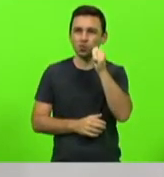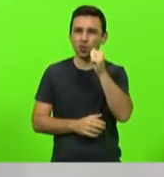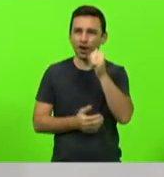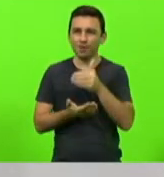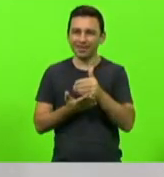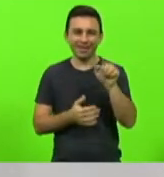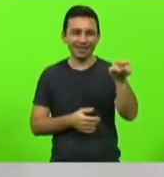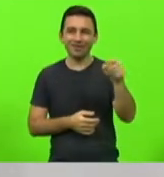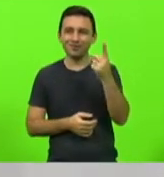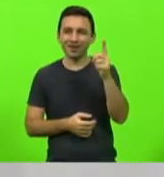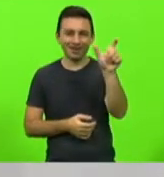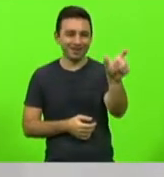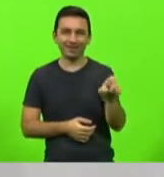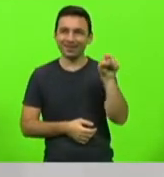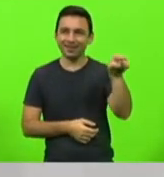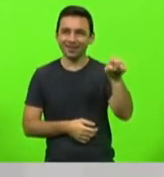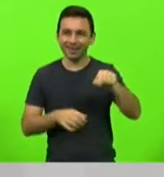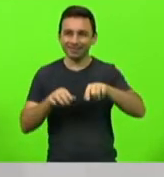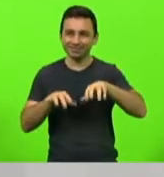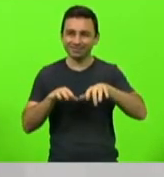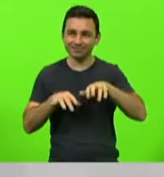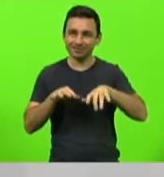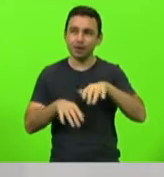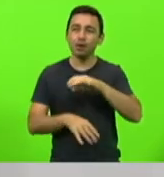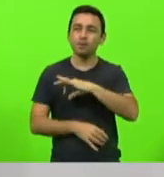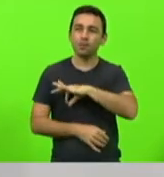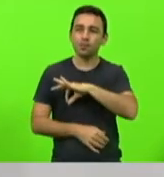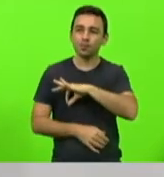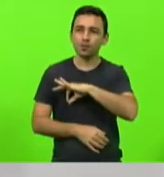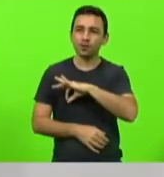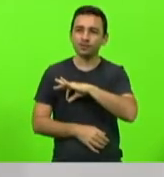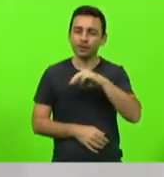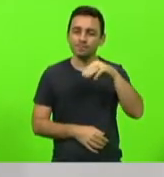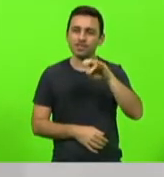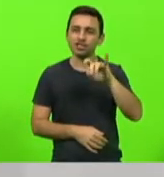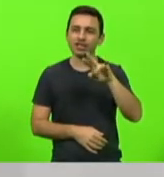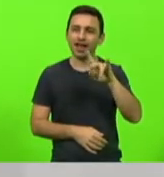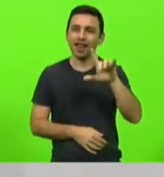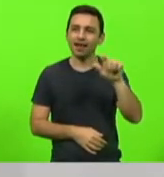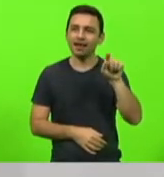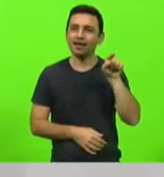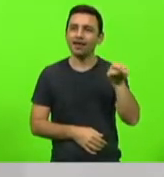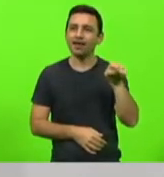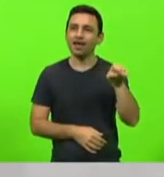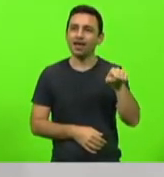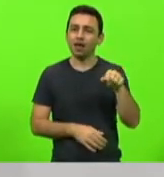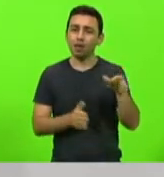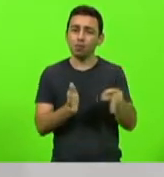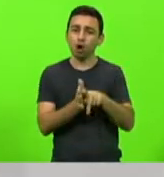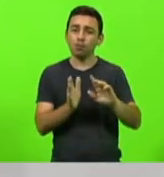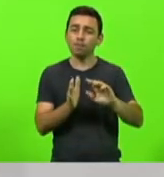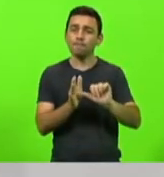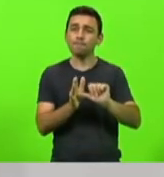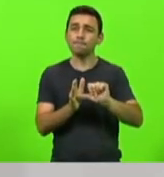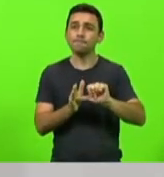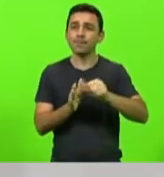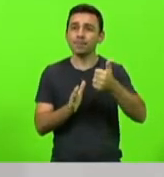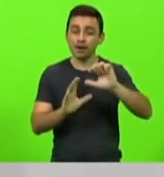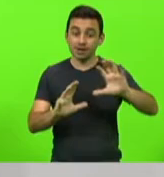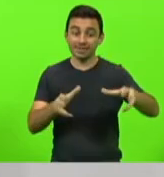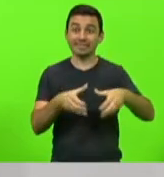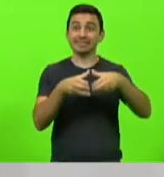Thalia, escrivã de polícia, Michela, que fez parte da primeira